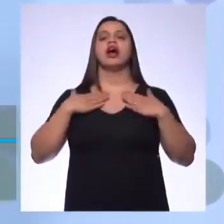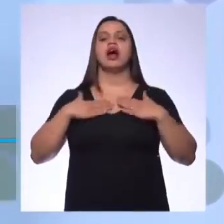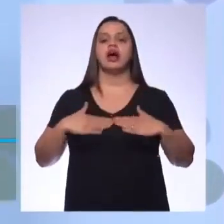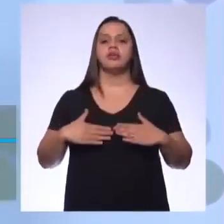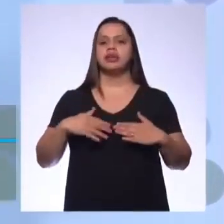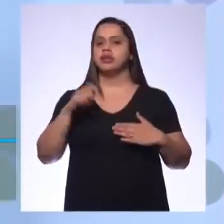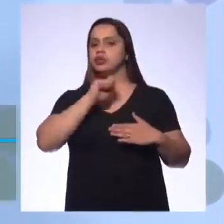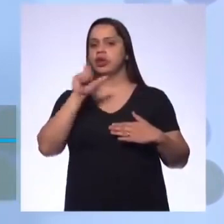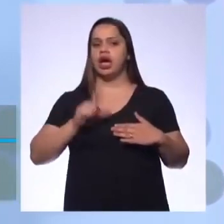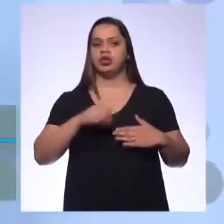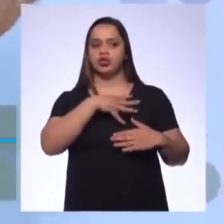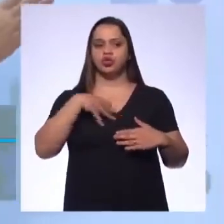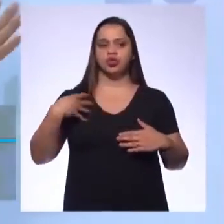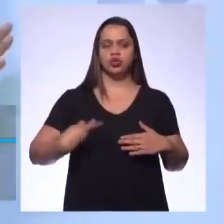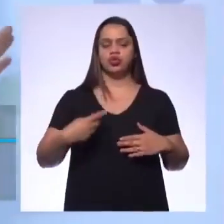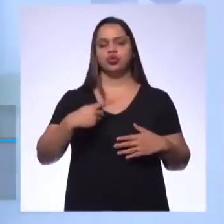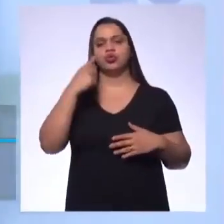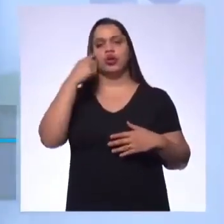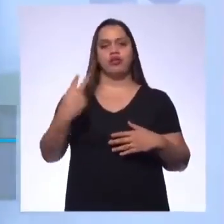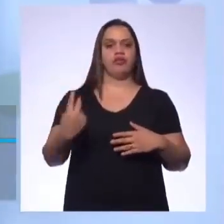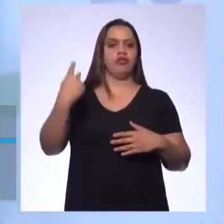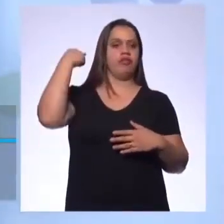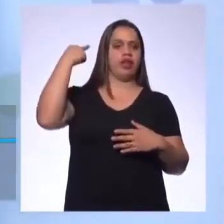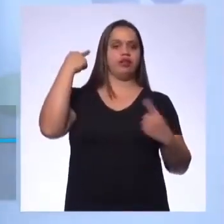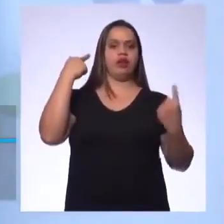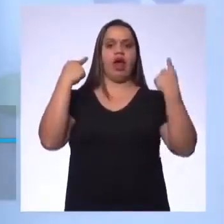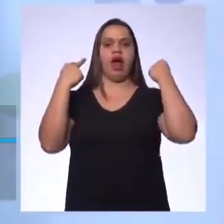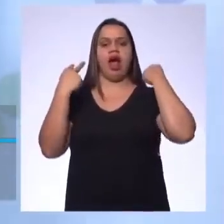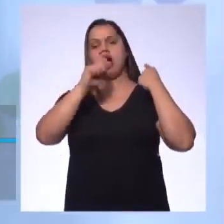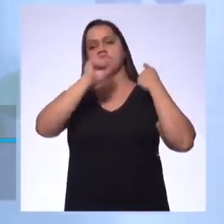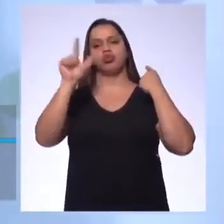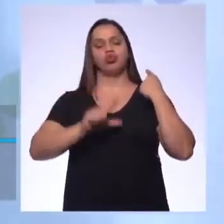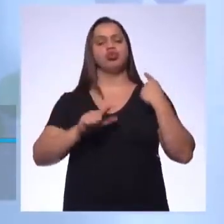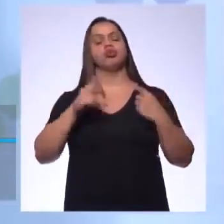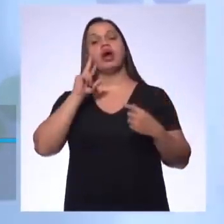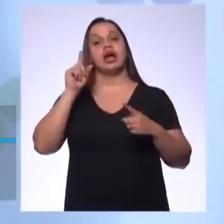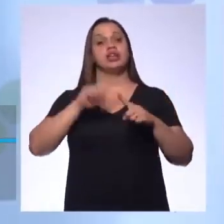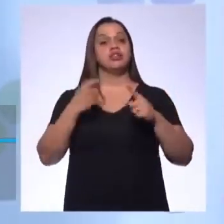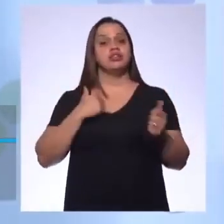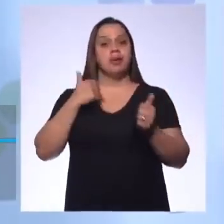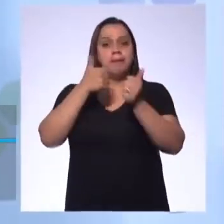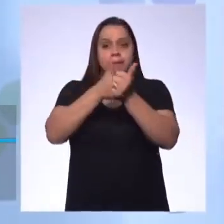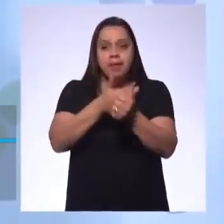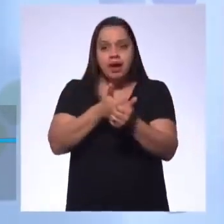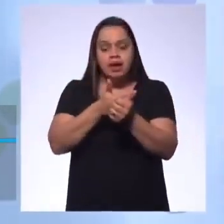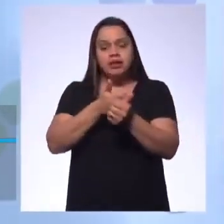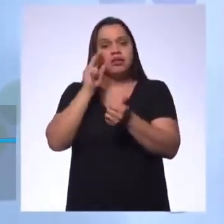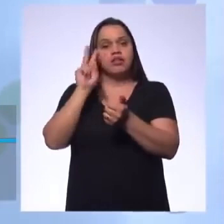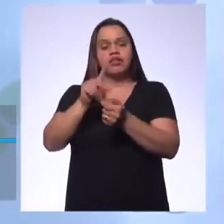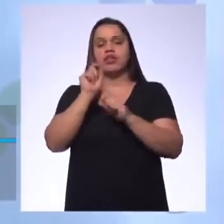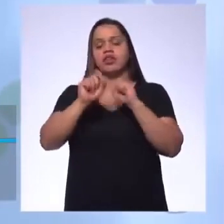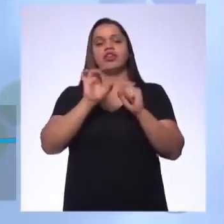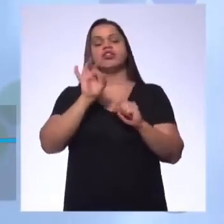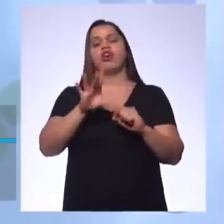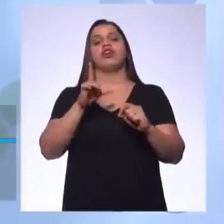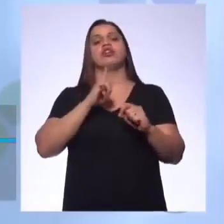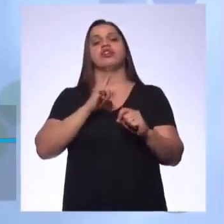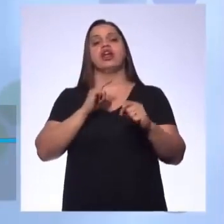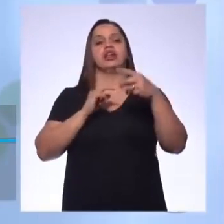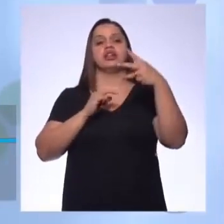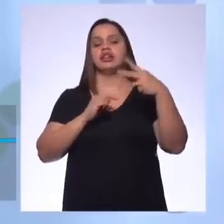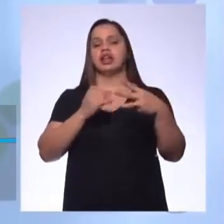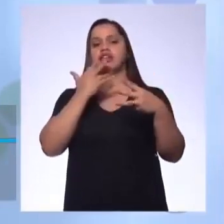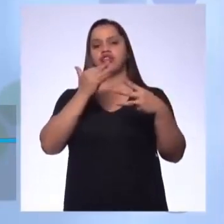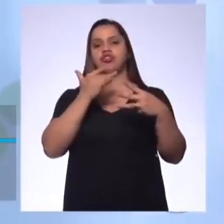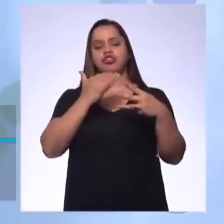pouco azulada, aí está vendo esse fundo azul e tal. Mas se você chegar perto aí, você vai ver que só tem 3 tipos de